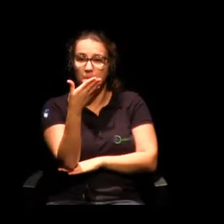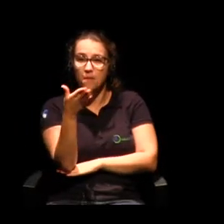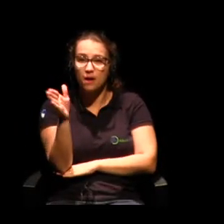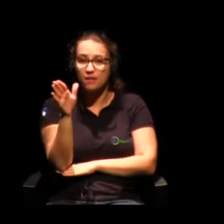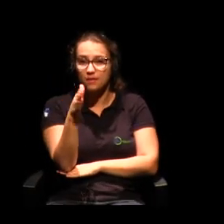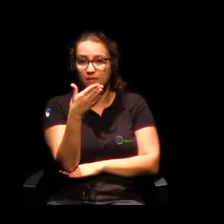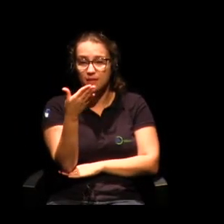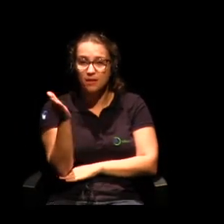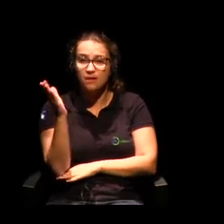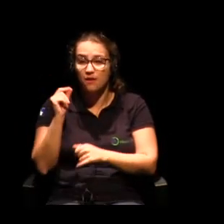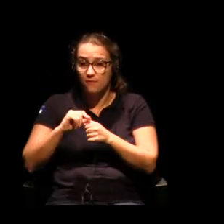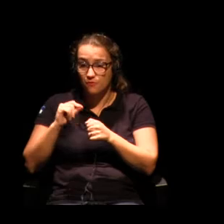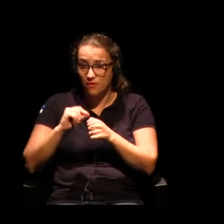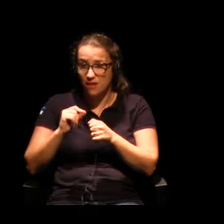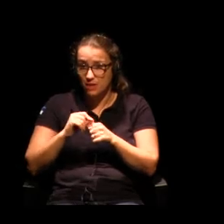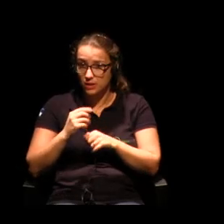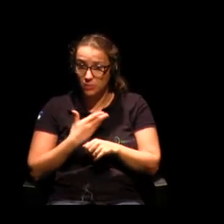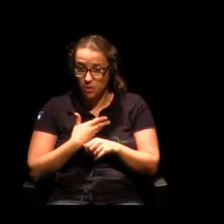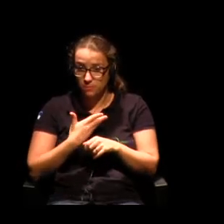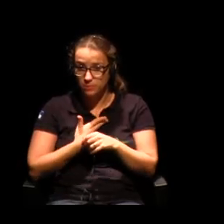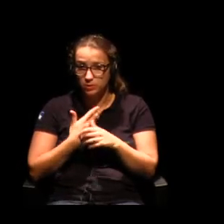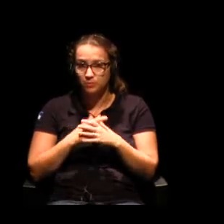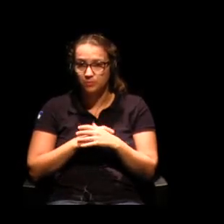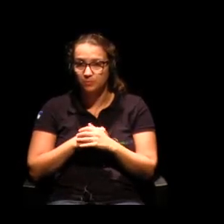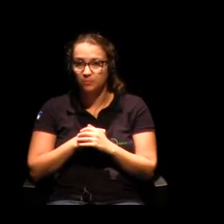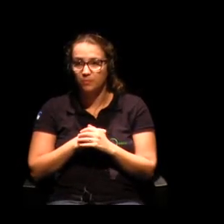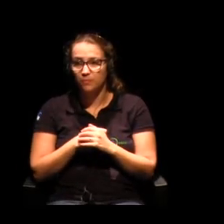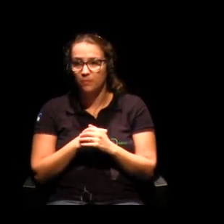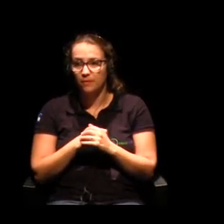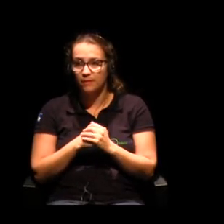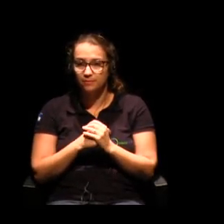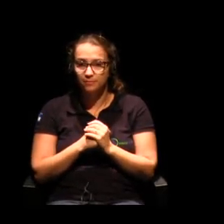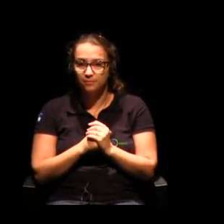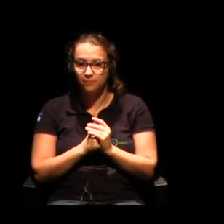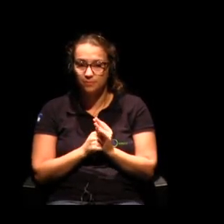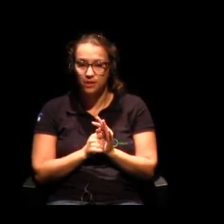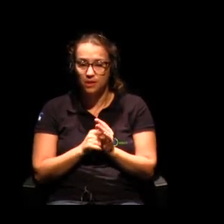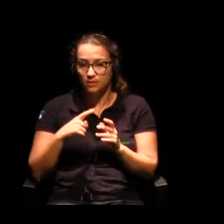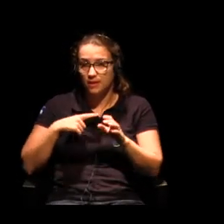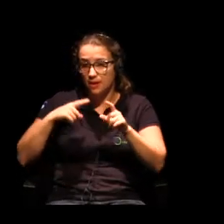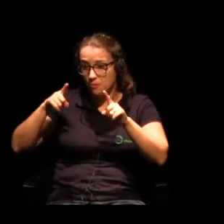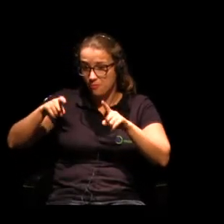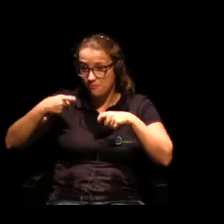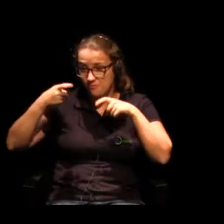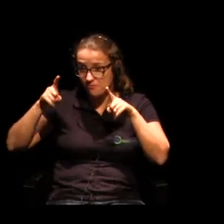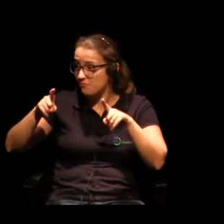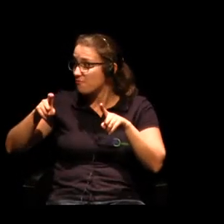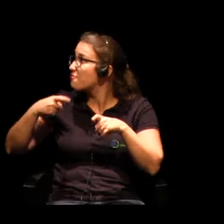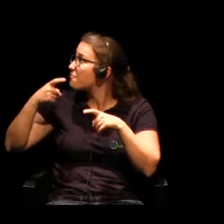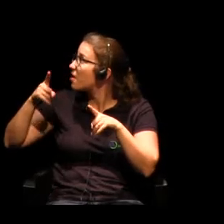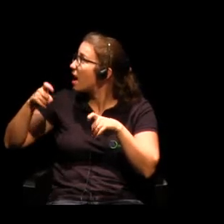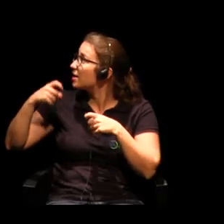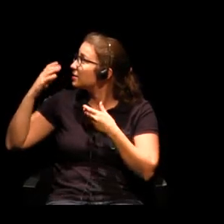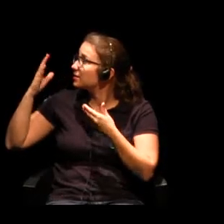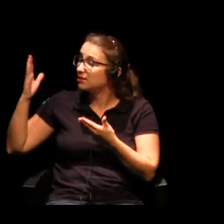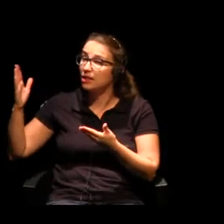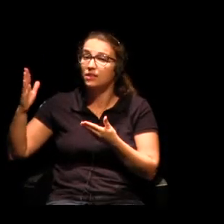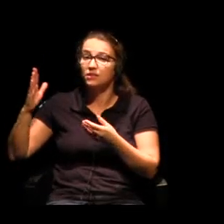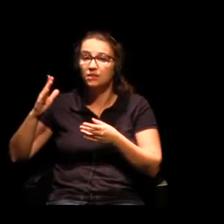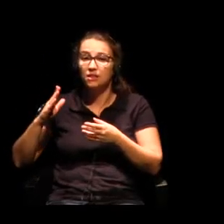aquela bandeira foi feita por um colega, e há uma